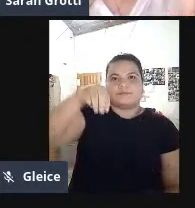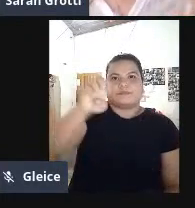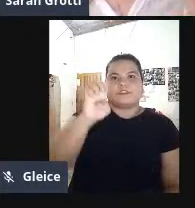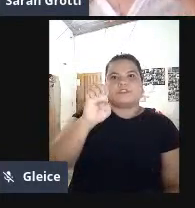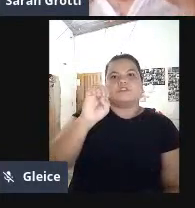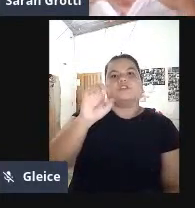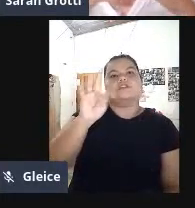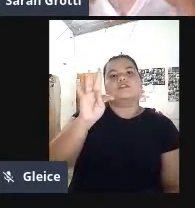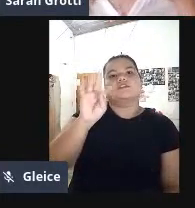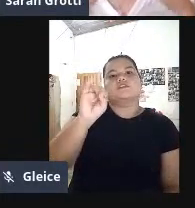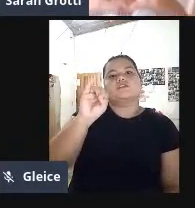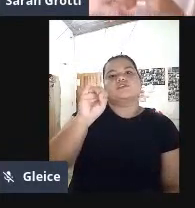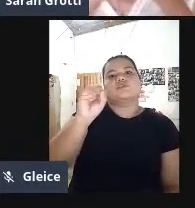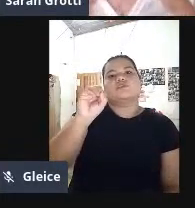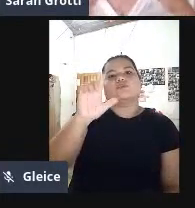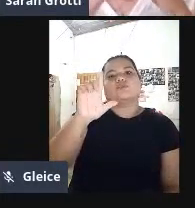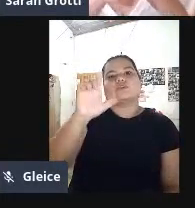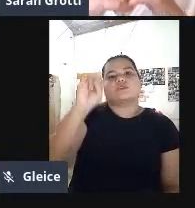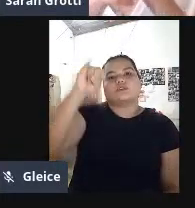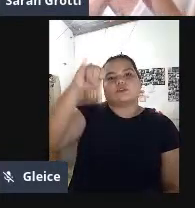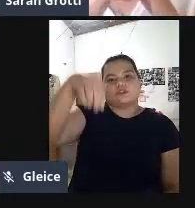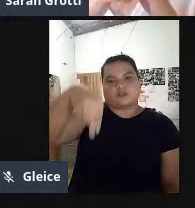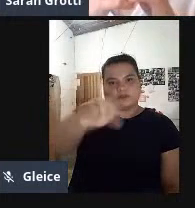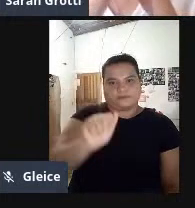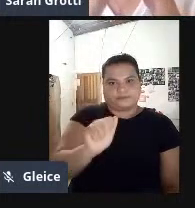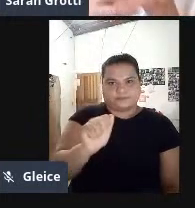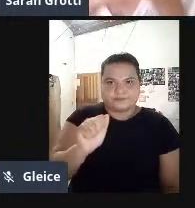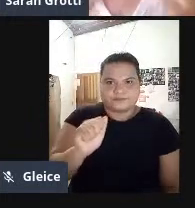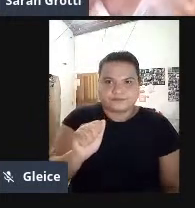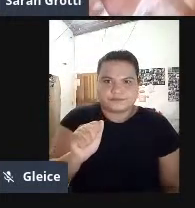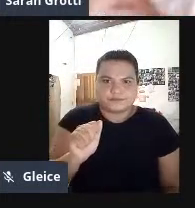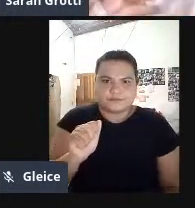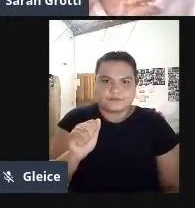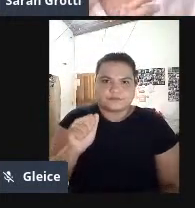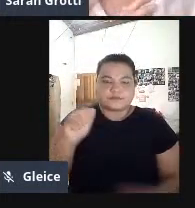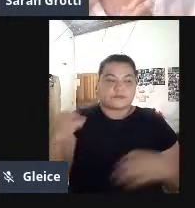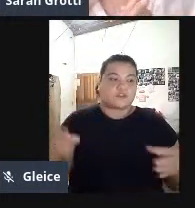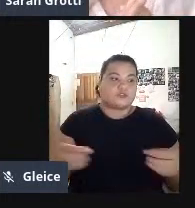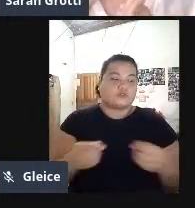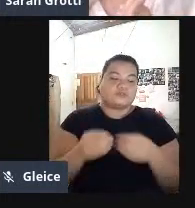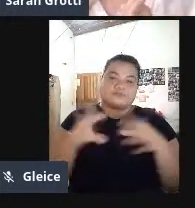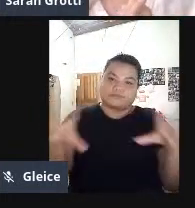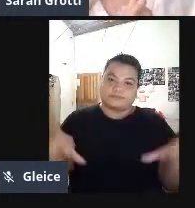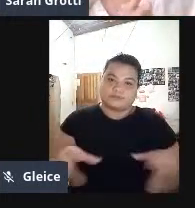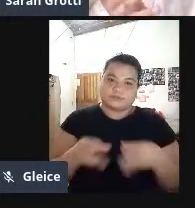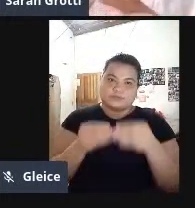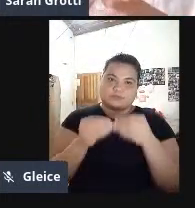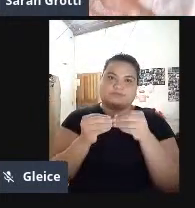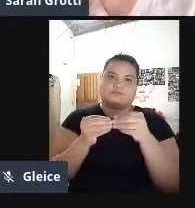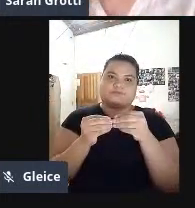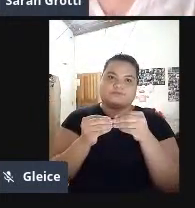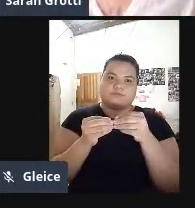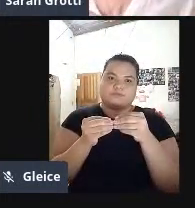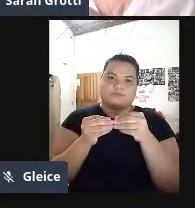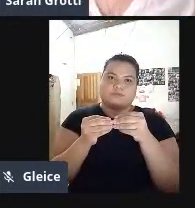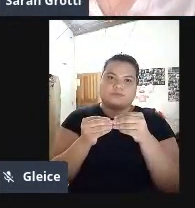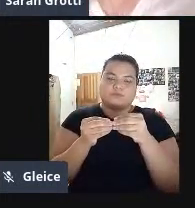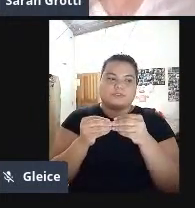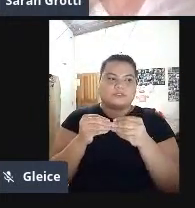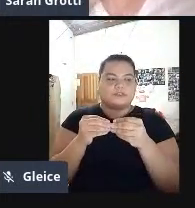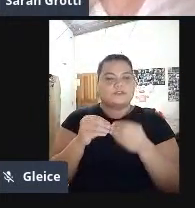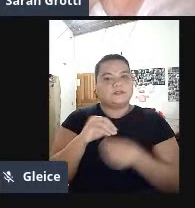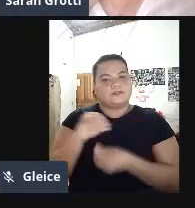Elas duas, quando se juntam, lisina e metionina, quando se juntam, formam o aminoácido essencial e que é